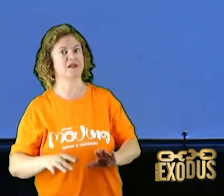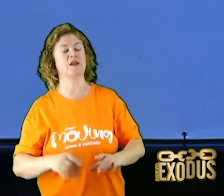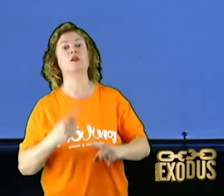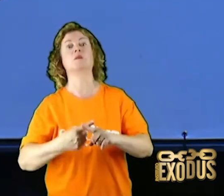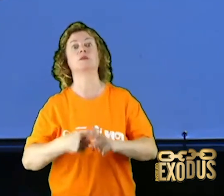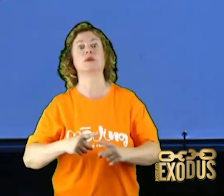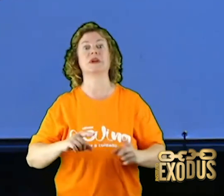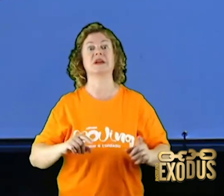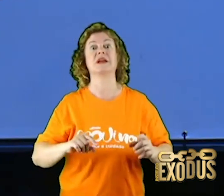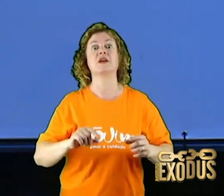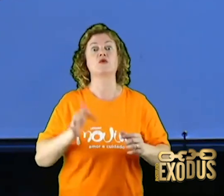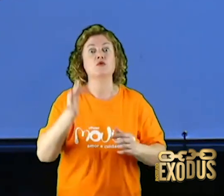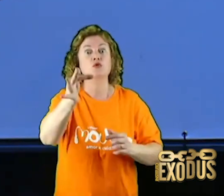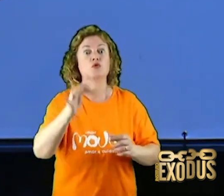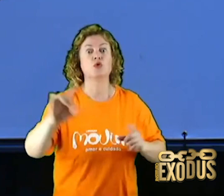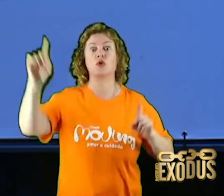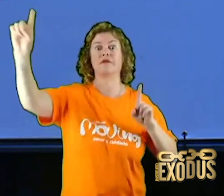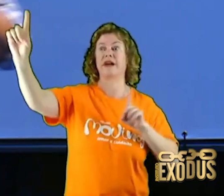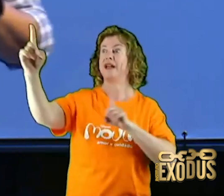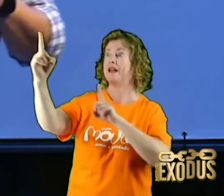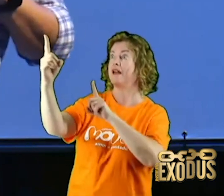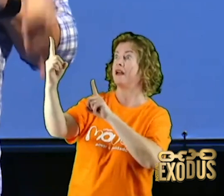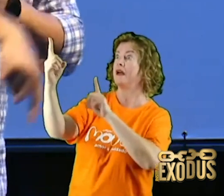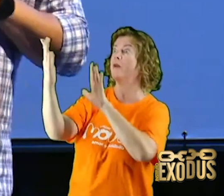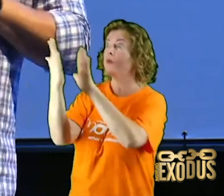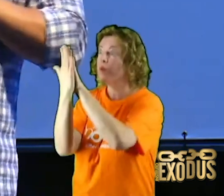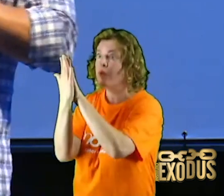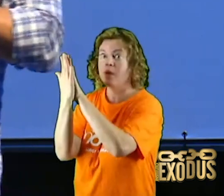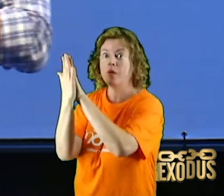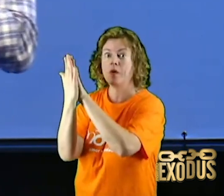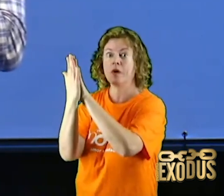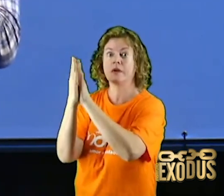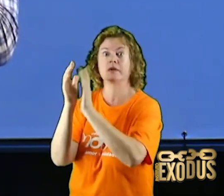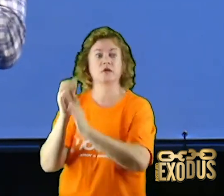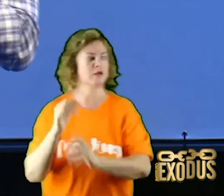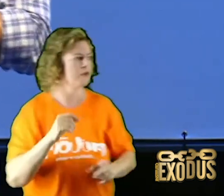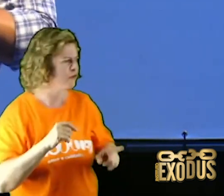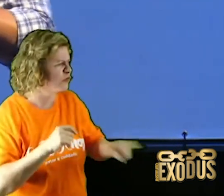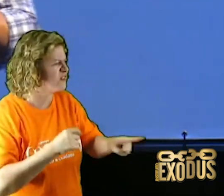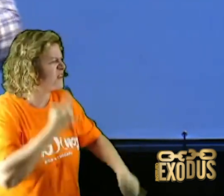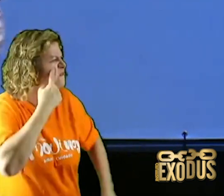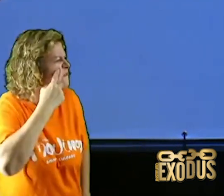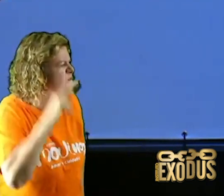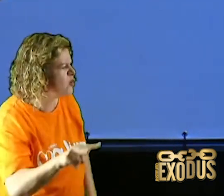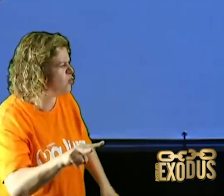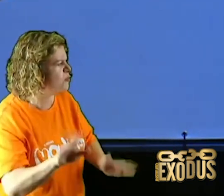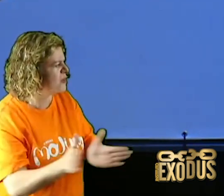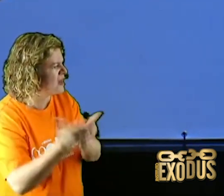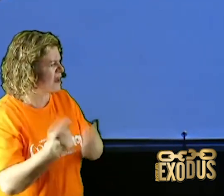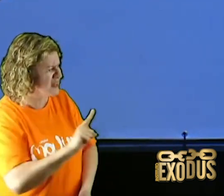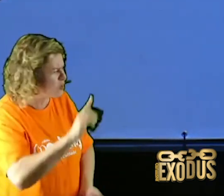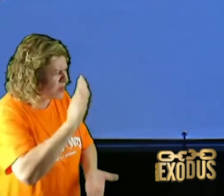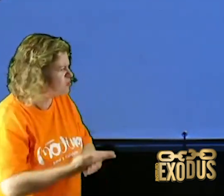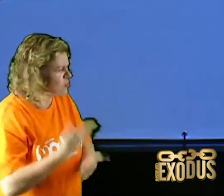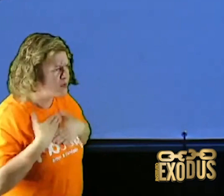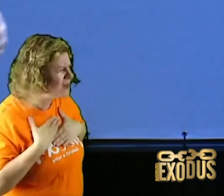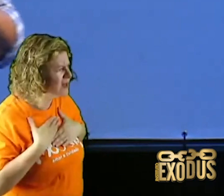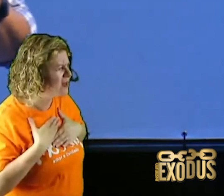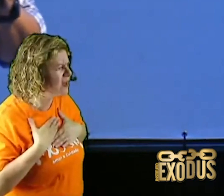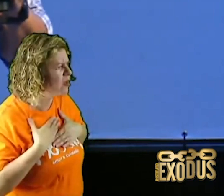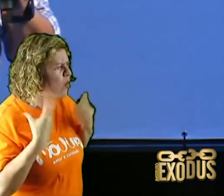creu. Tem gente que não viu e creu, esse é bem-aventurado. O pior é você que viu e não